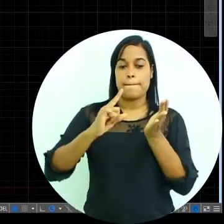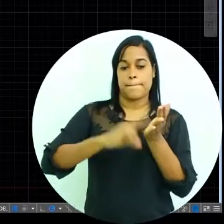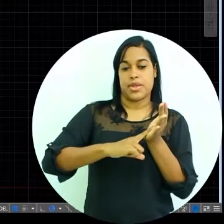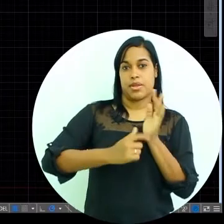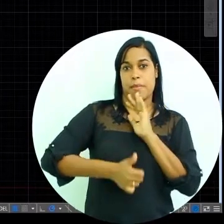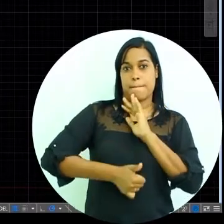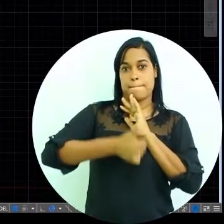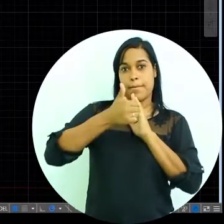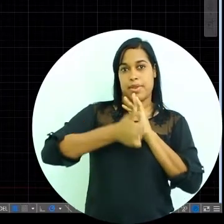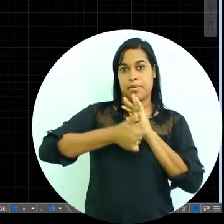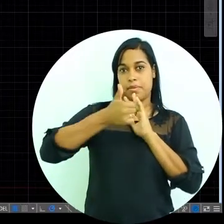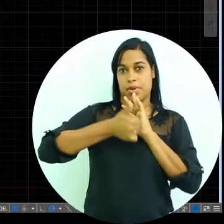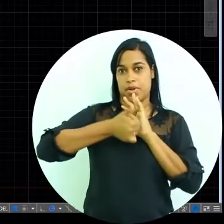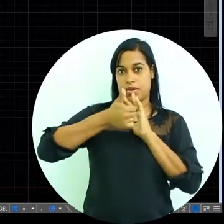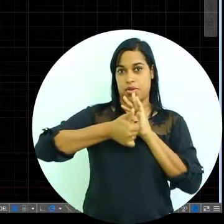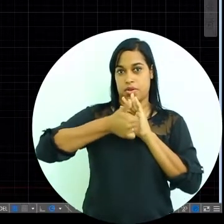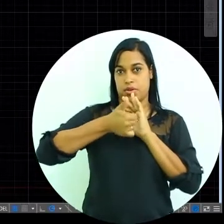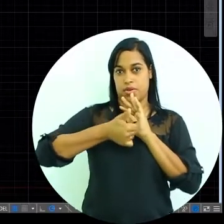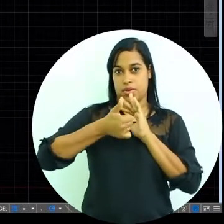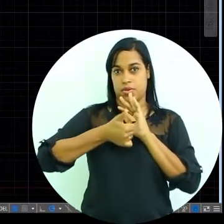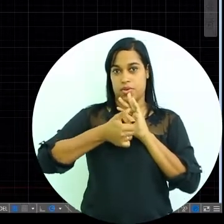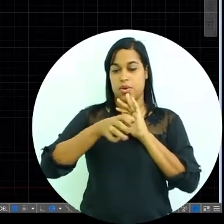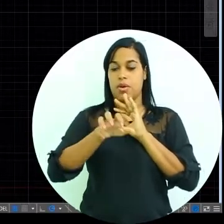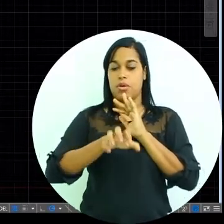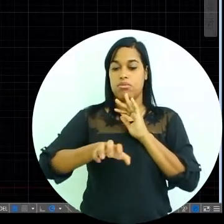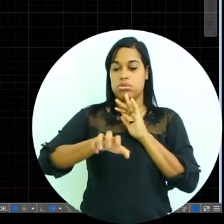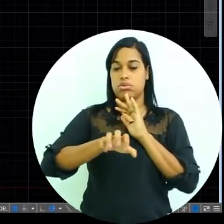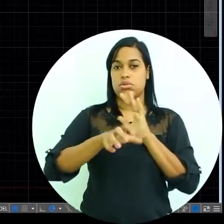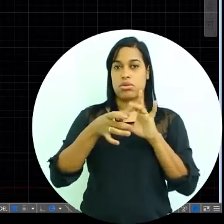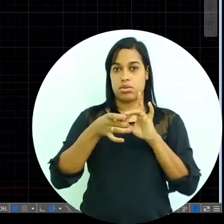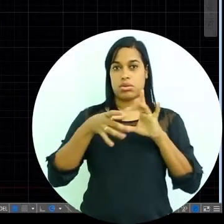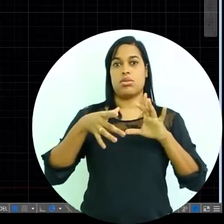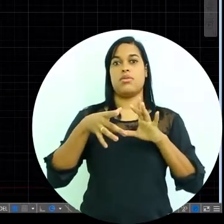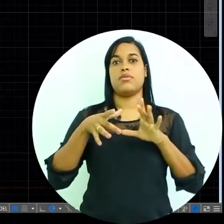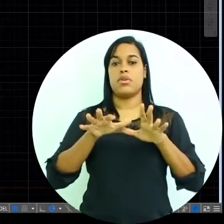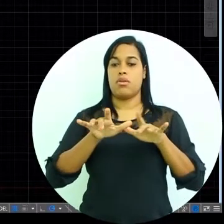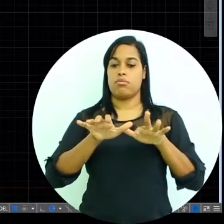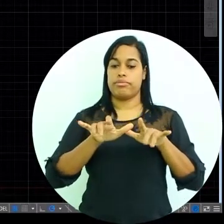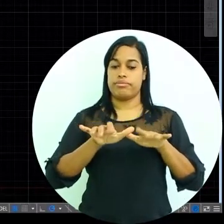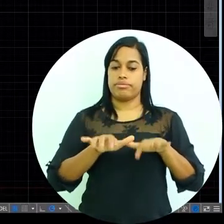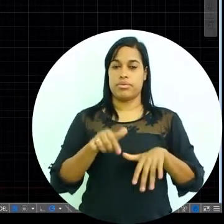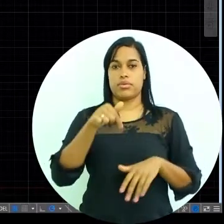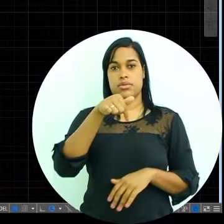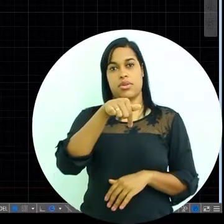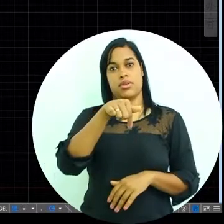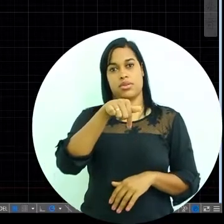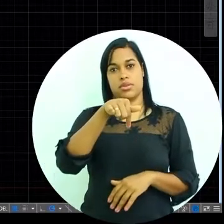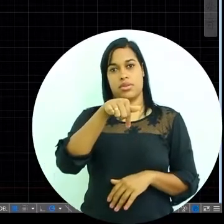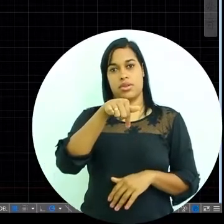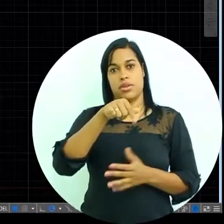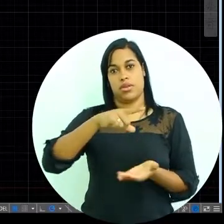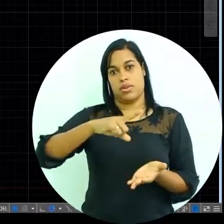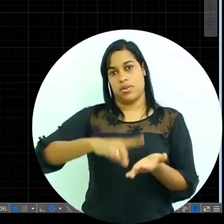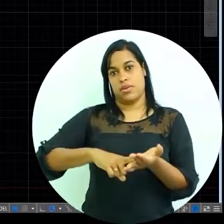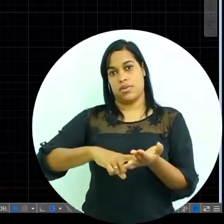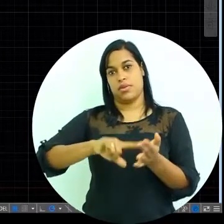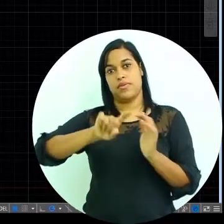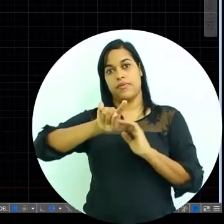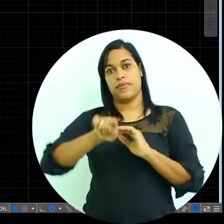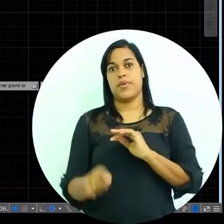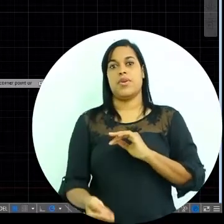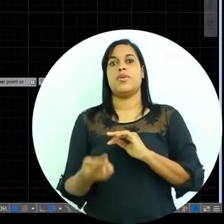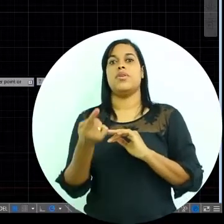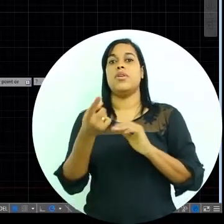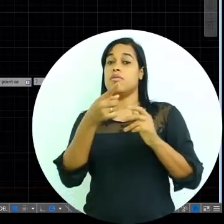Ele pede para eu clicar no primeiro ponto, deixar o mouse solto e vou digitar 7. Quando eu clico